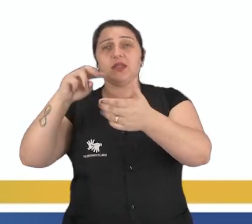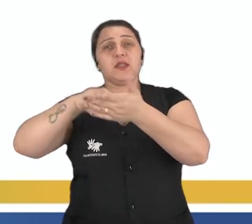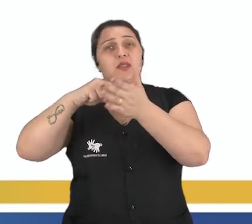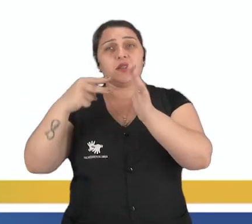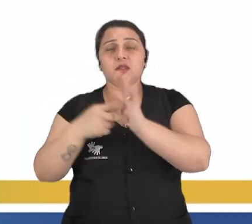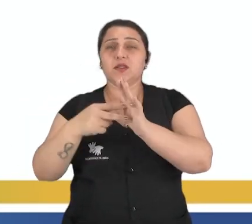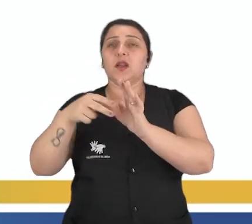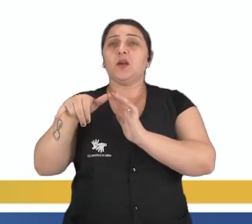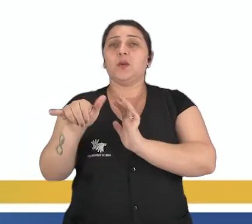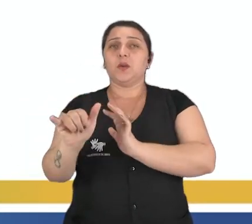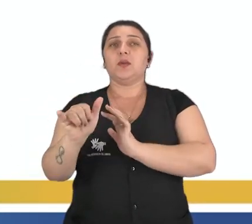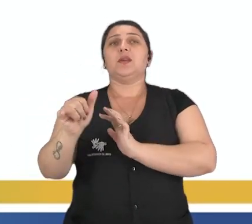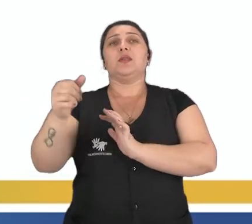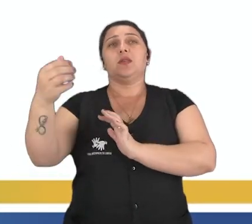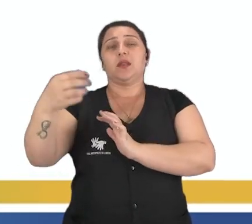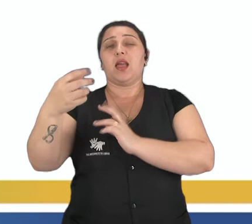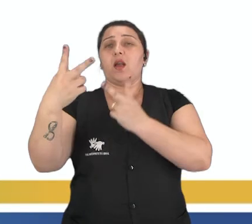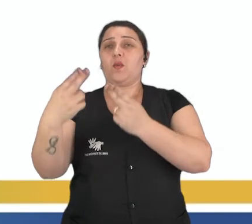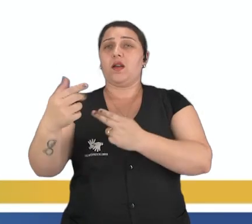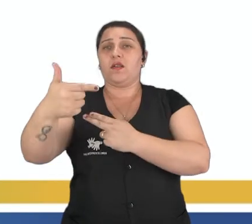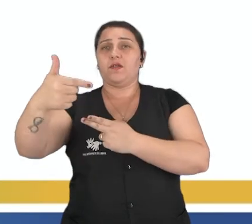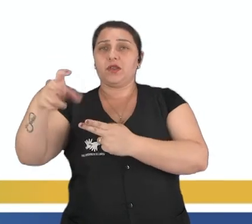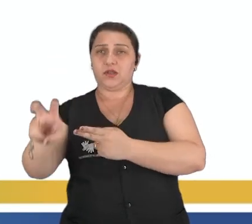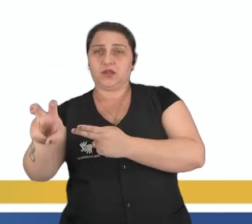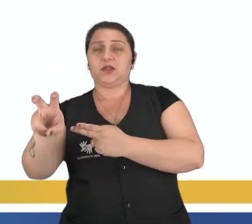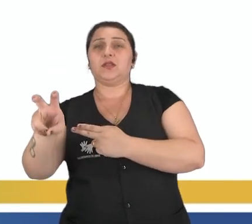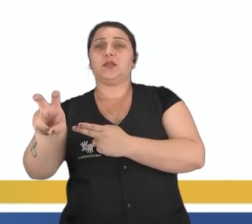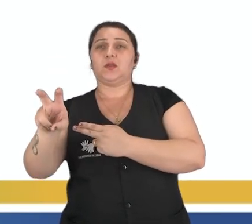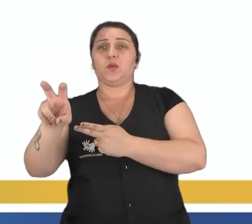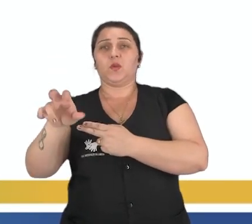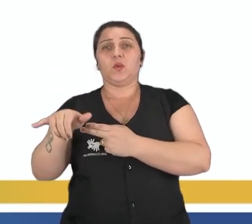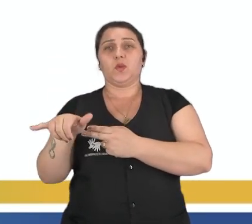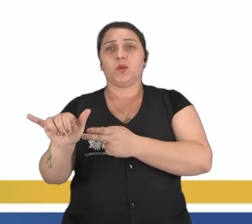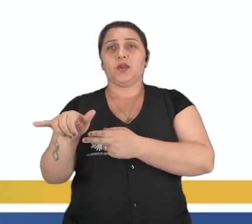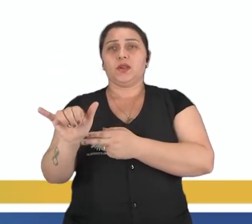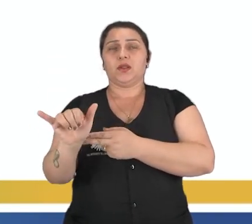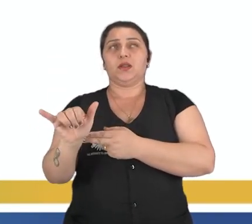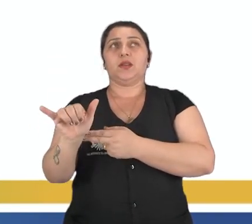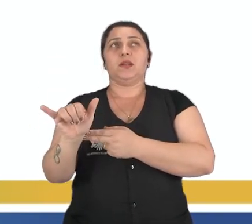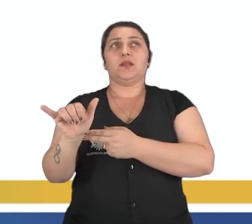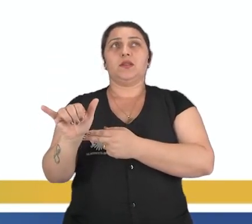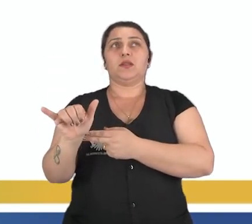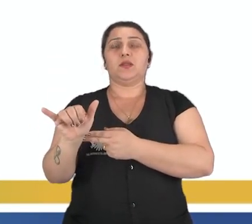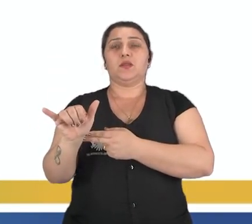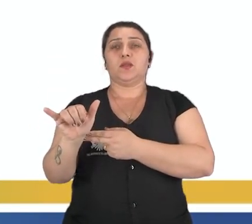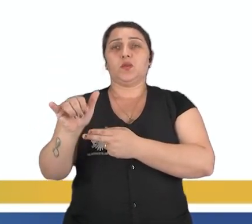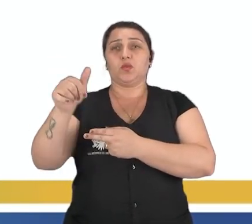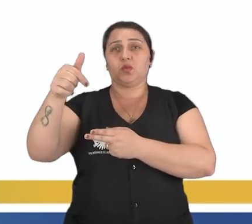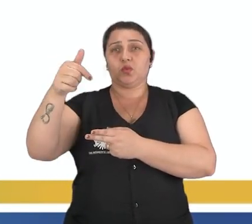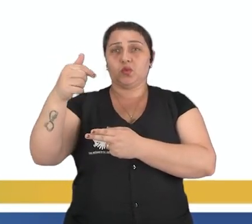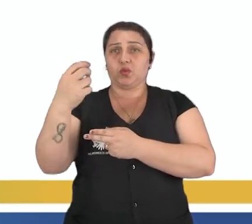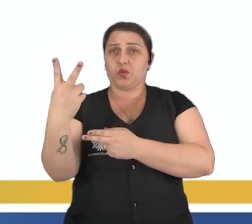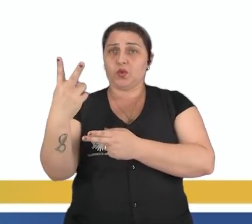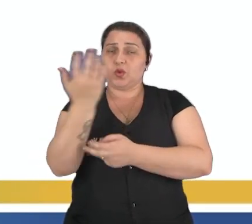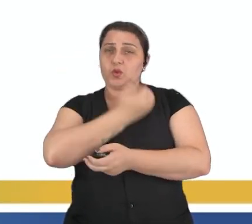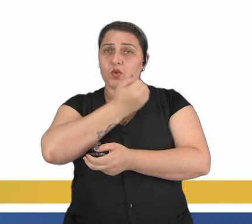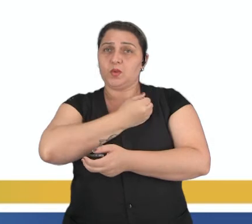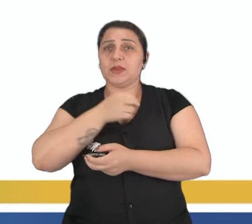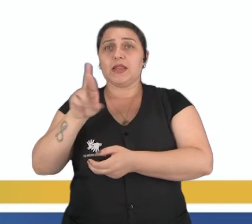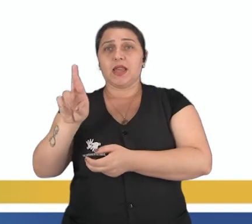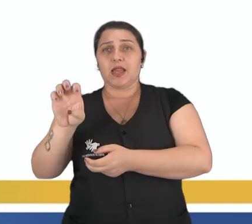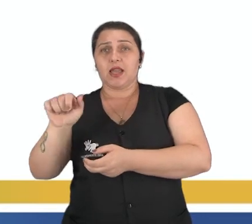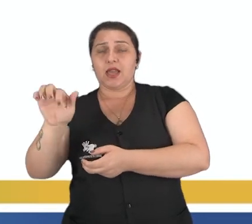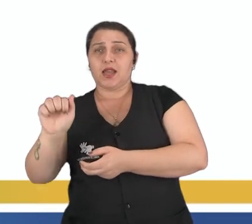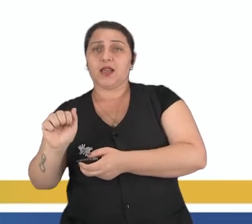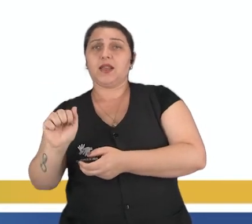que o y² é igual a 25, ou seja, o y ele é dois números reais que ao quadrado